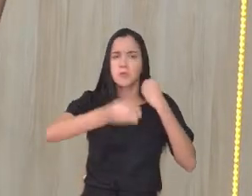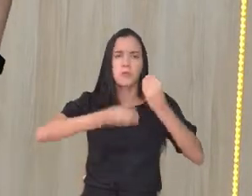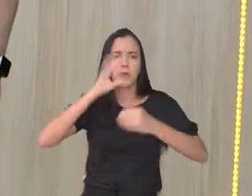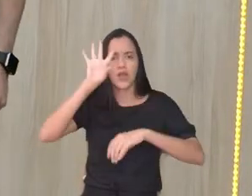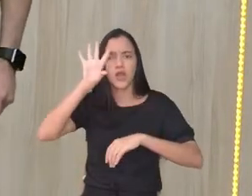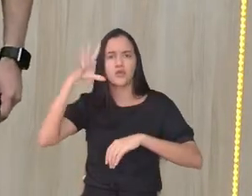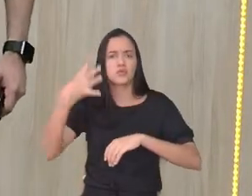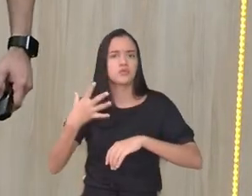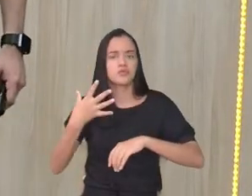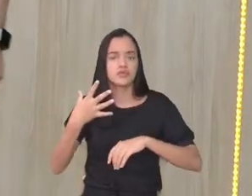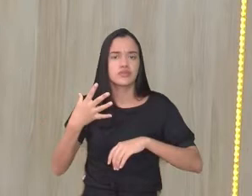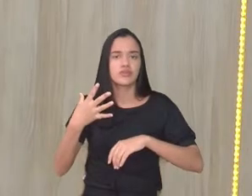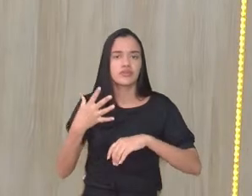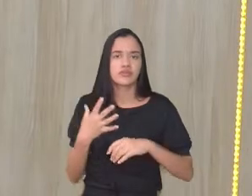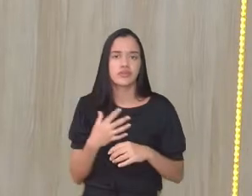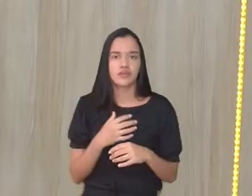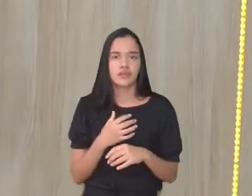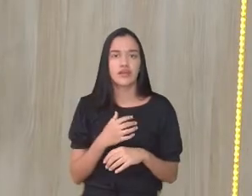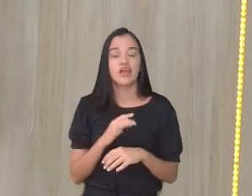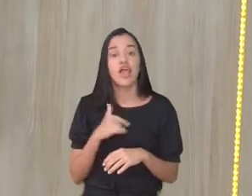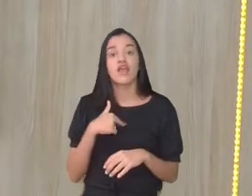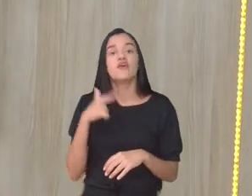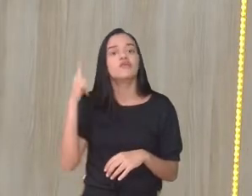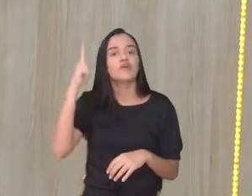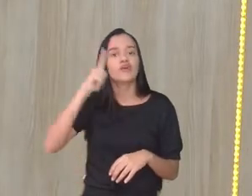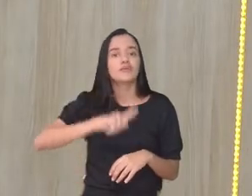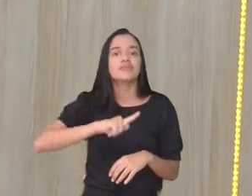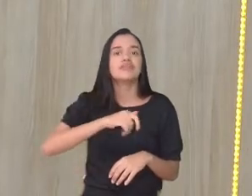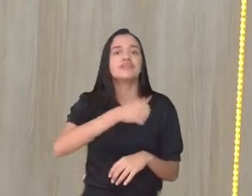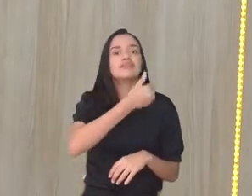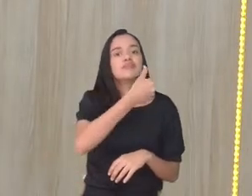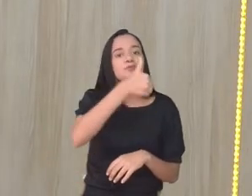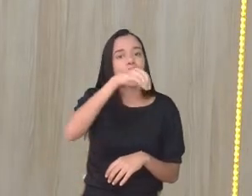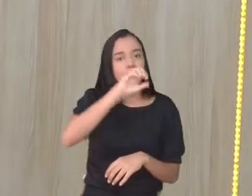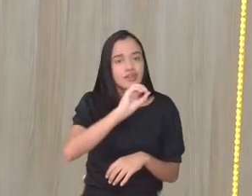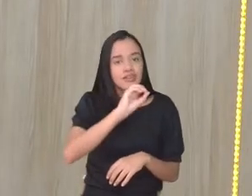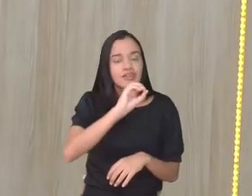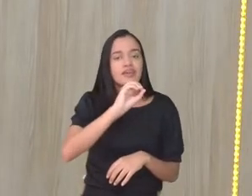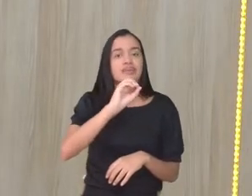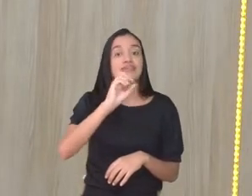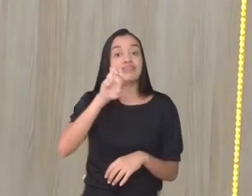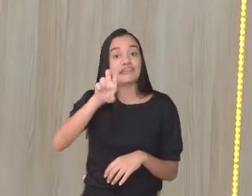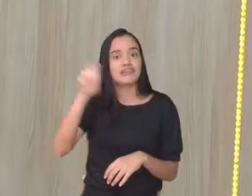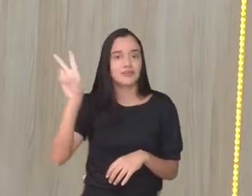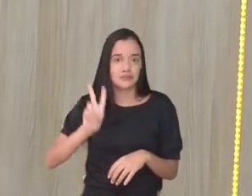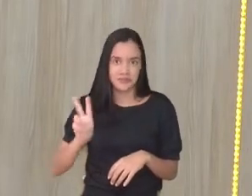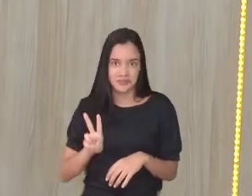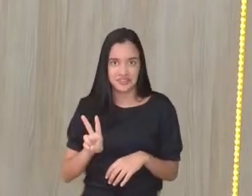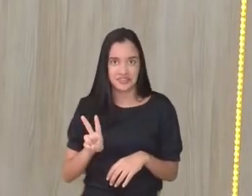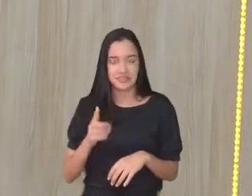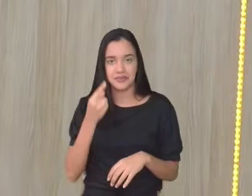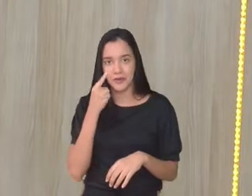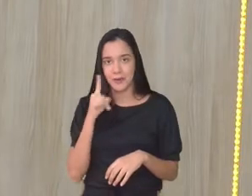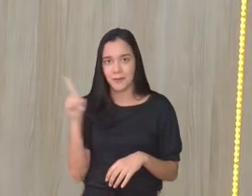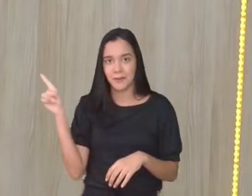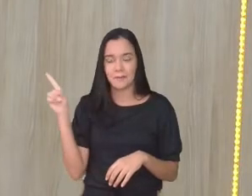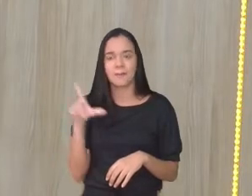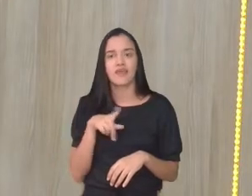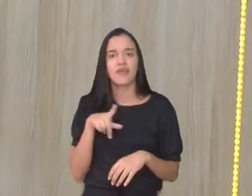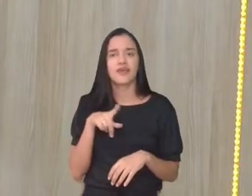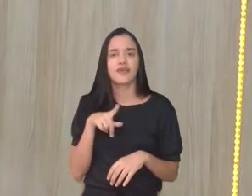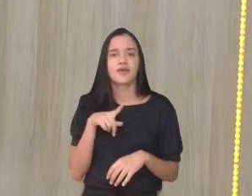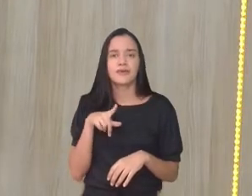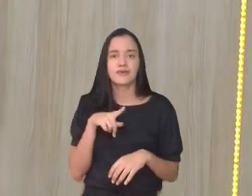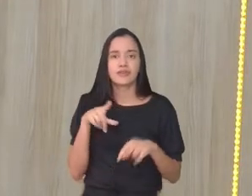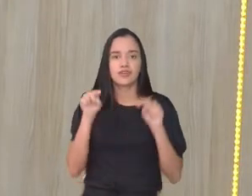resolvo aí 10 elevado à quinta potência? Vou repetir aí o 10 5 vezes. Tá aí. Note que eu tenho uma